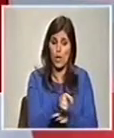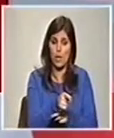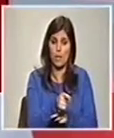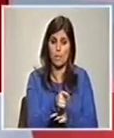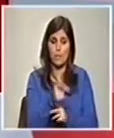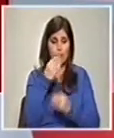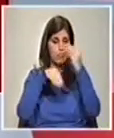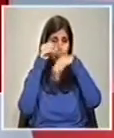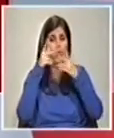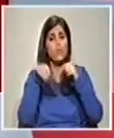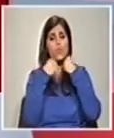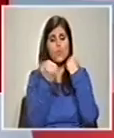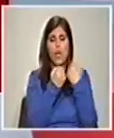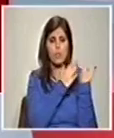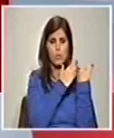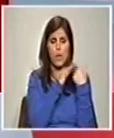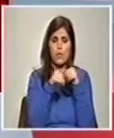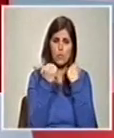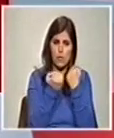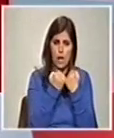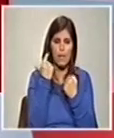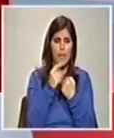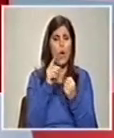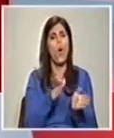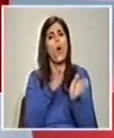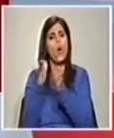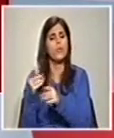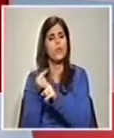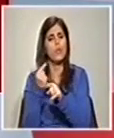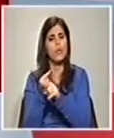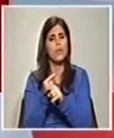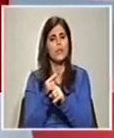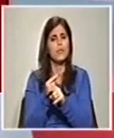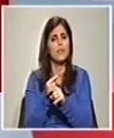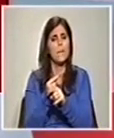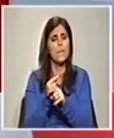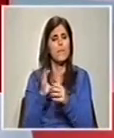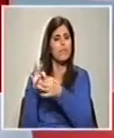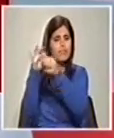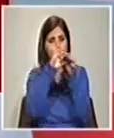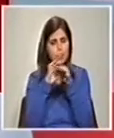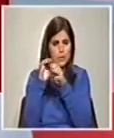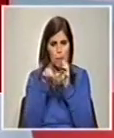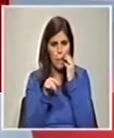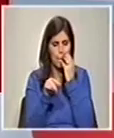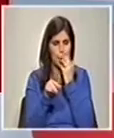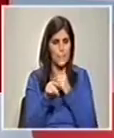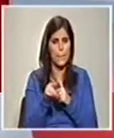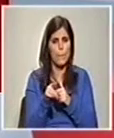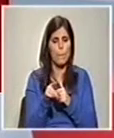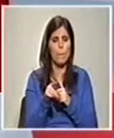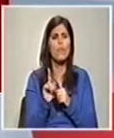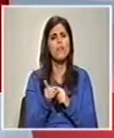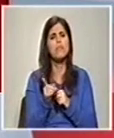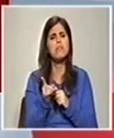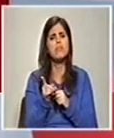tem uma ligação forte ao termo da responsabilidade social. Há aqui um outro termo que está emergente, que é do empreendedorismo social corporativo. E uma das nossas ofertas...